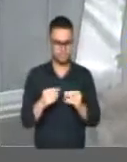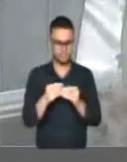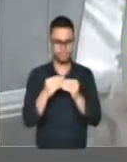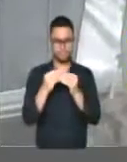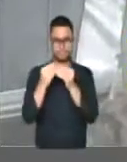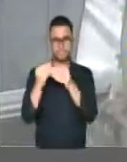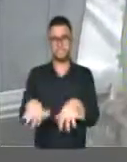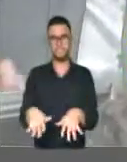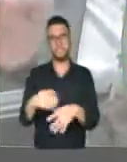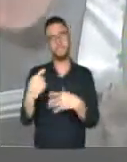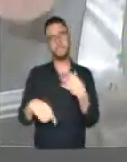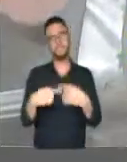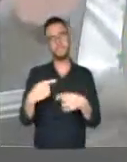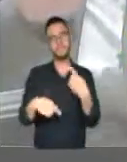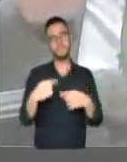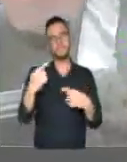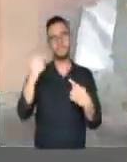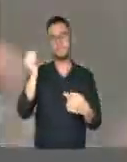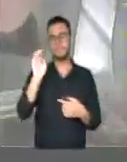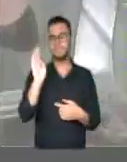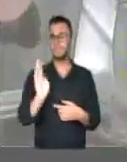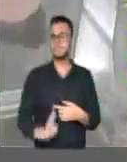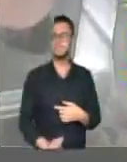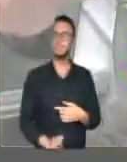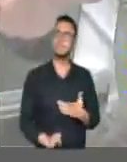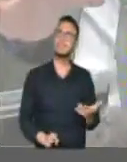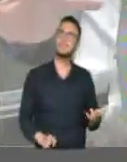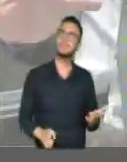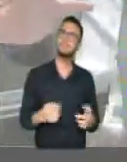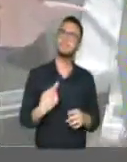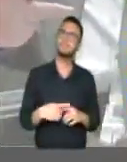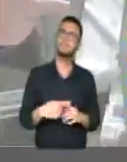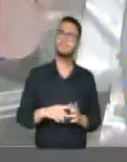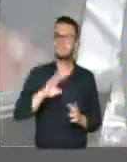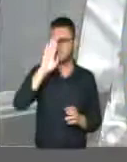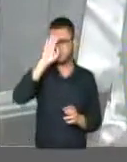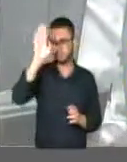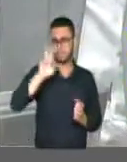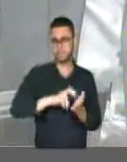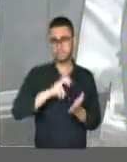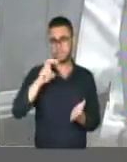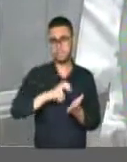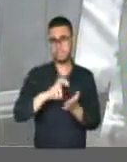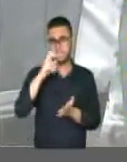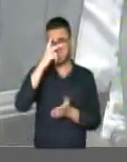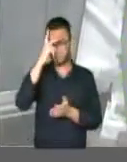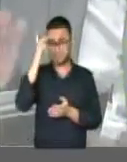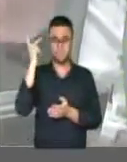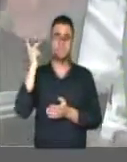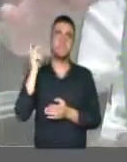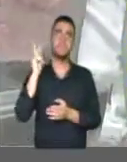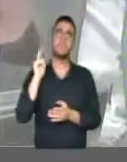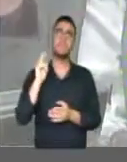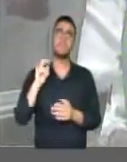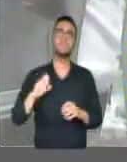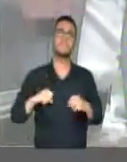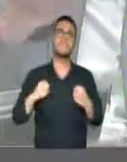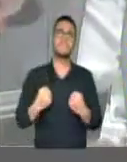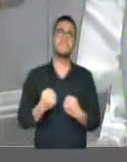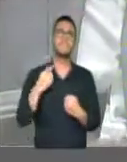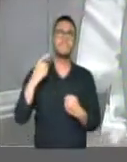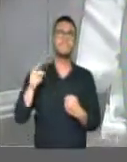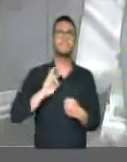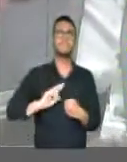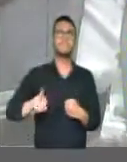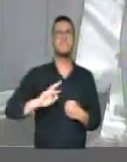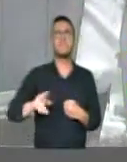política brasileira. As falas, sobretudo na manhã, dos seus defensores, não eram simplesmente de alguém